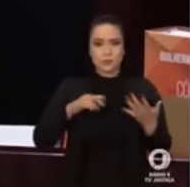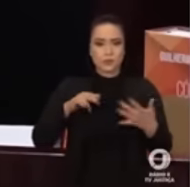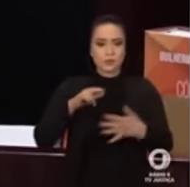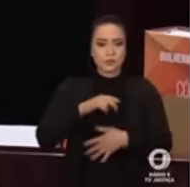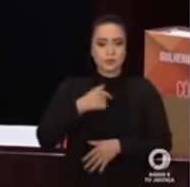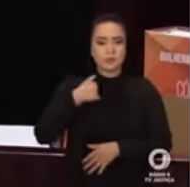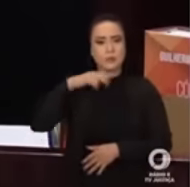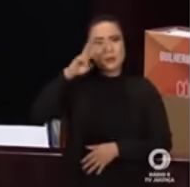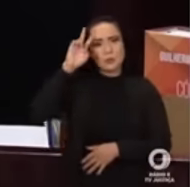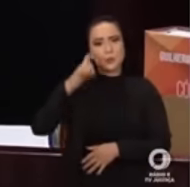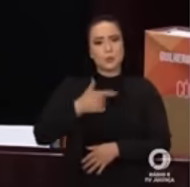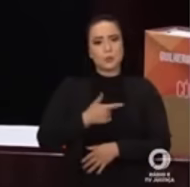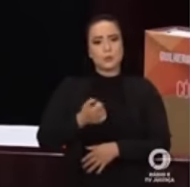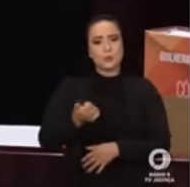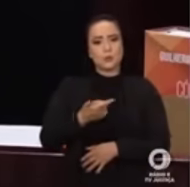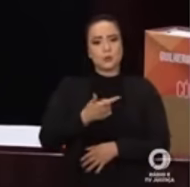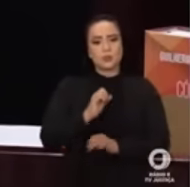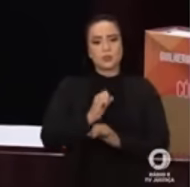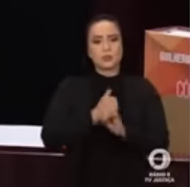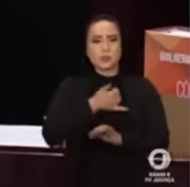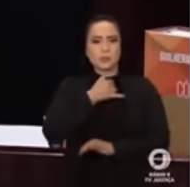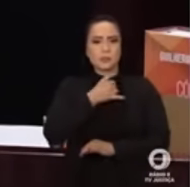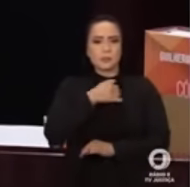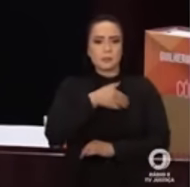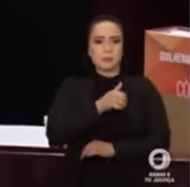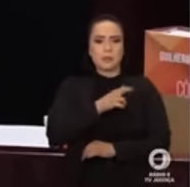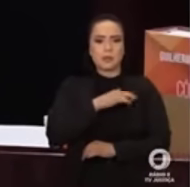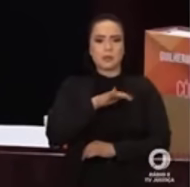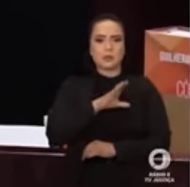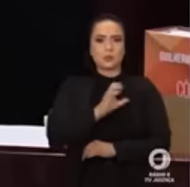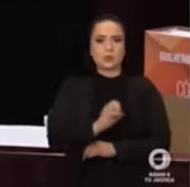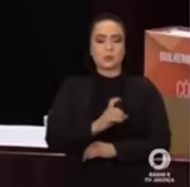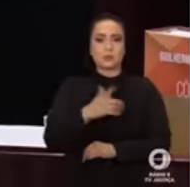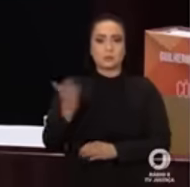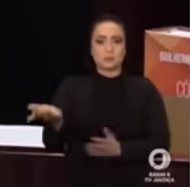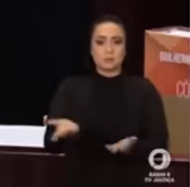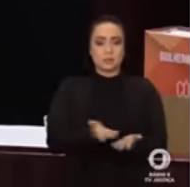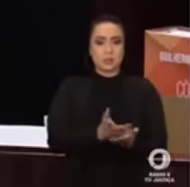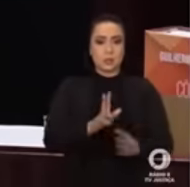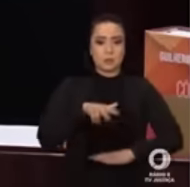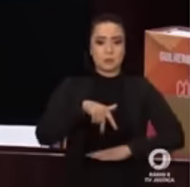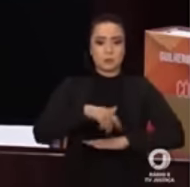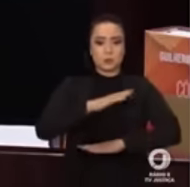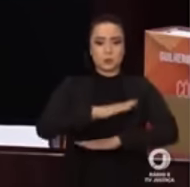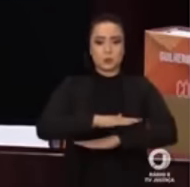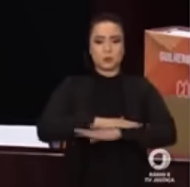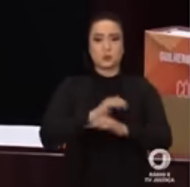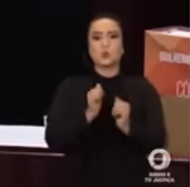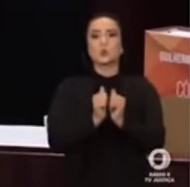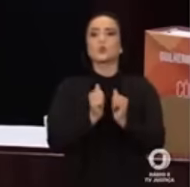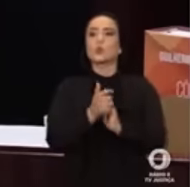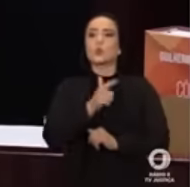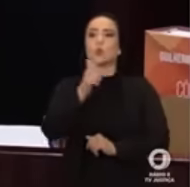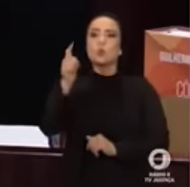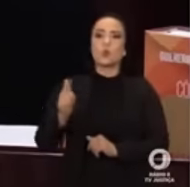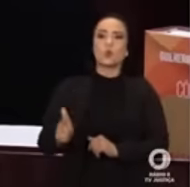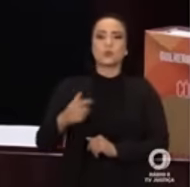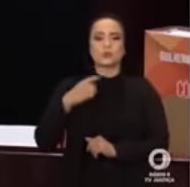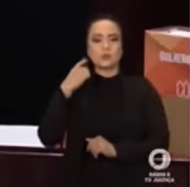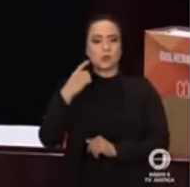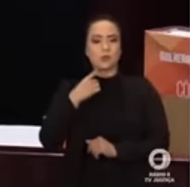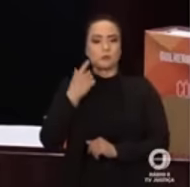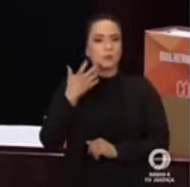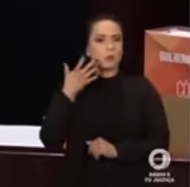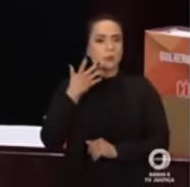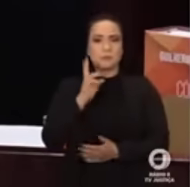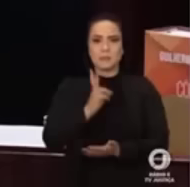que em 2012, por exemplo, o ministro Márcio Tomás Bastos chegou também à tribuna, junto com outros advogados, a sustentar a